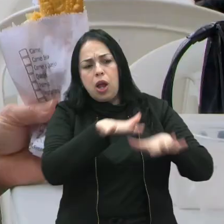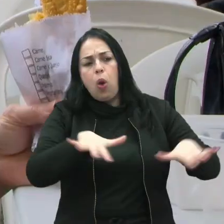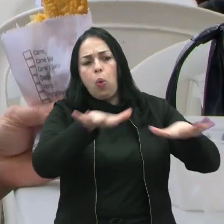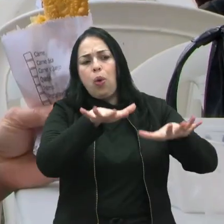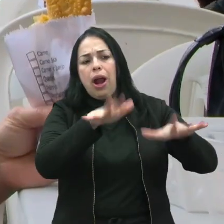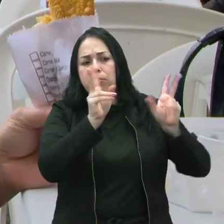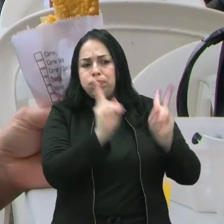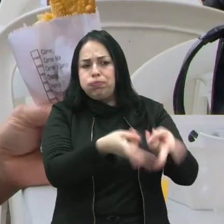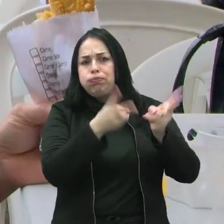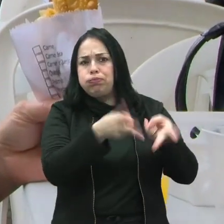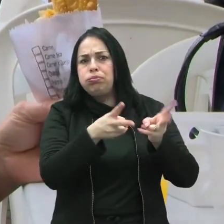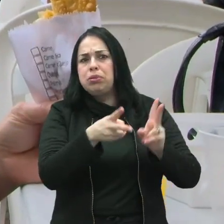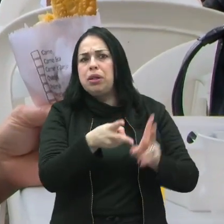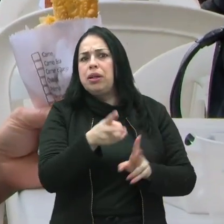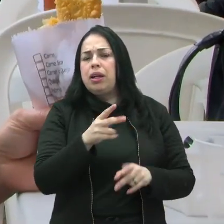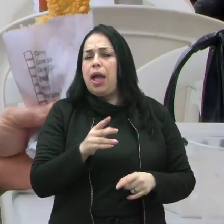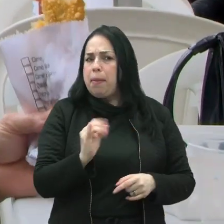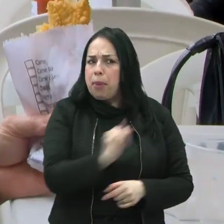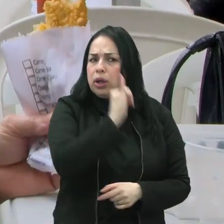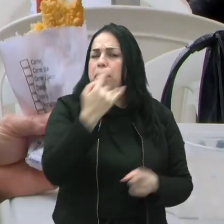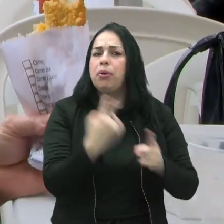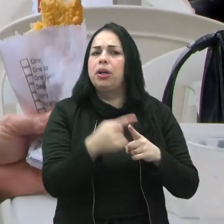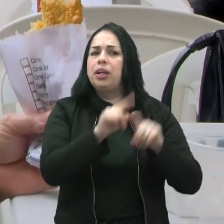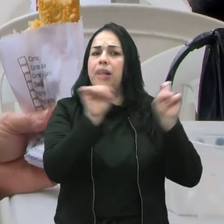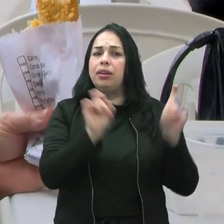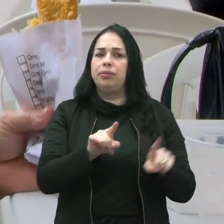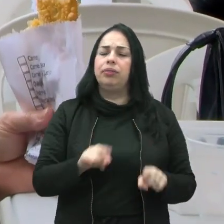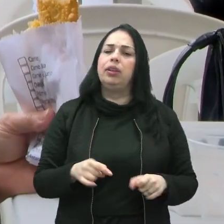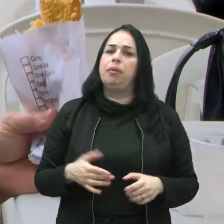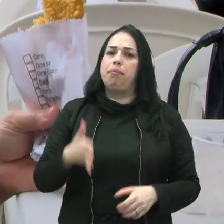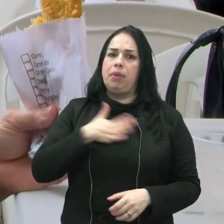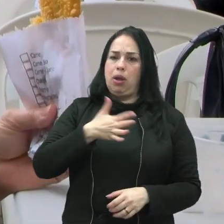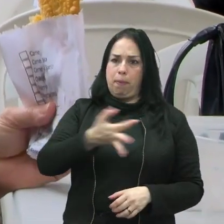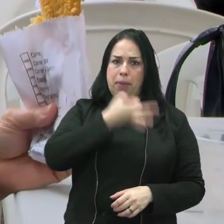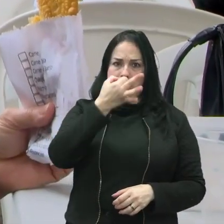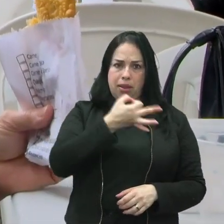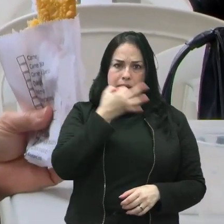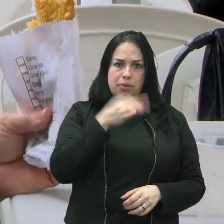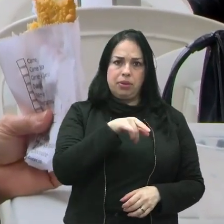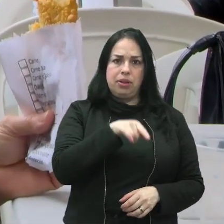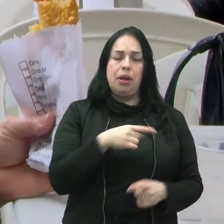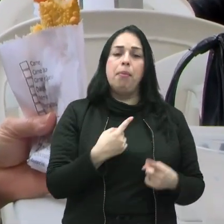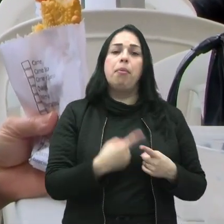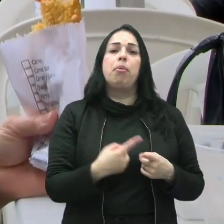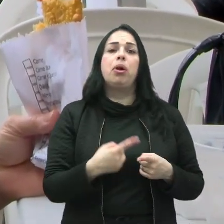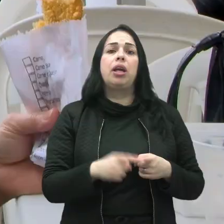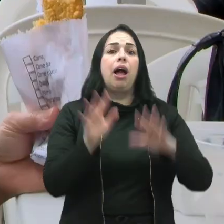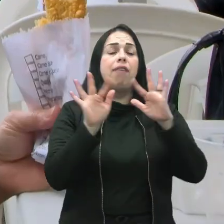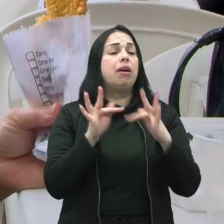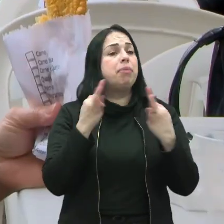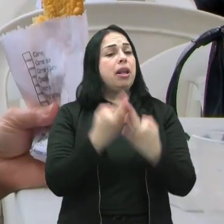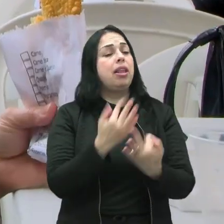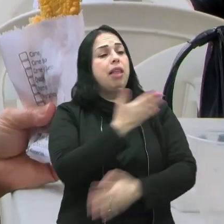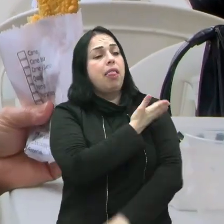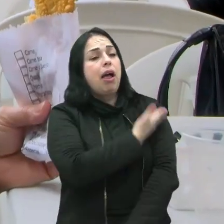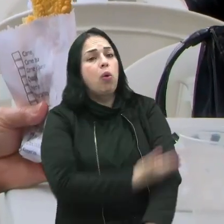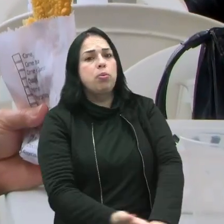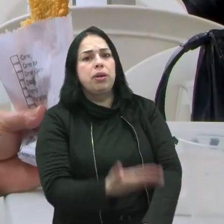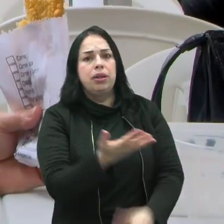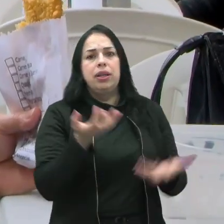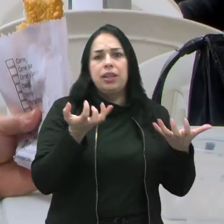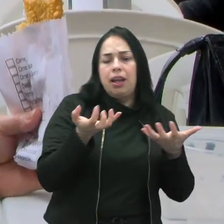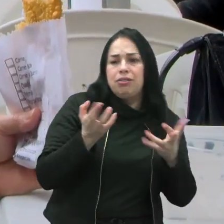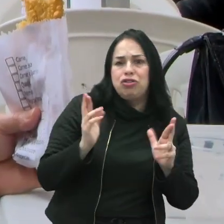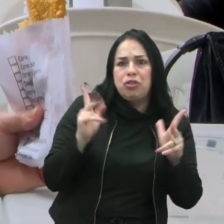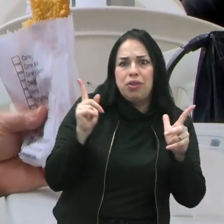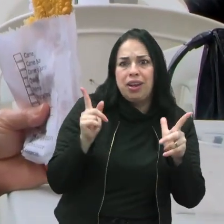espaço para as feiras locais? Olha, eu acho muito importante porque a família já está acostumada a quer fazer